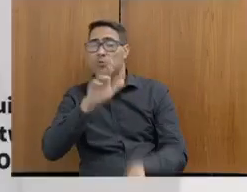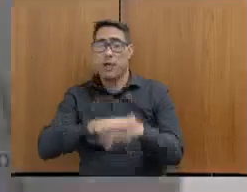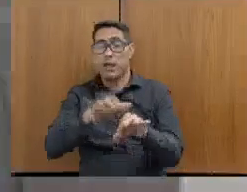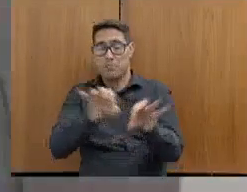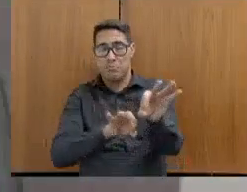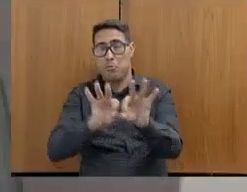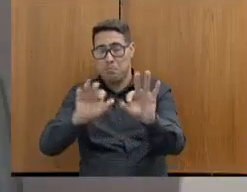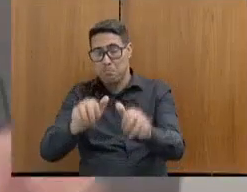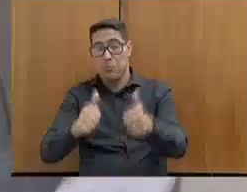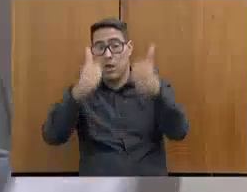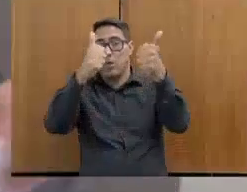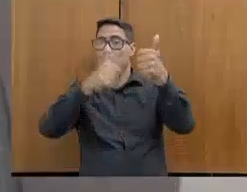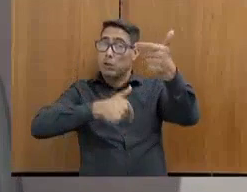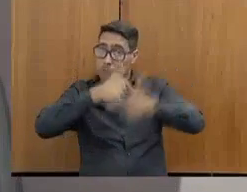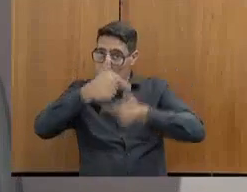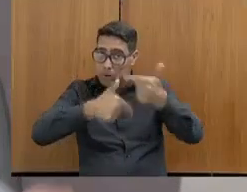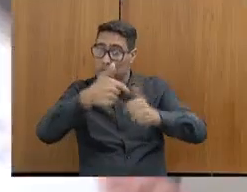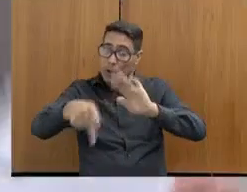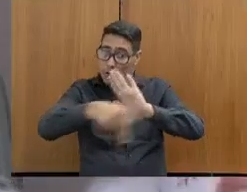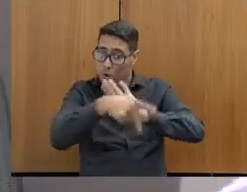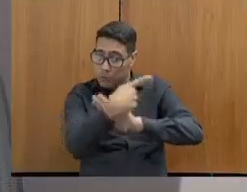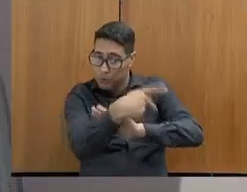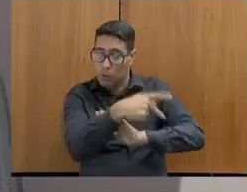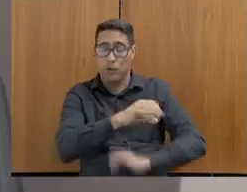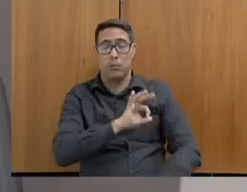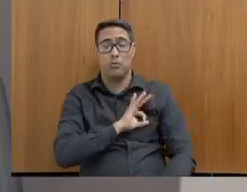atividades de polícia judiciária